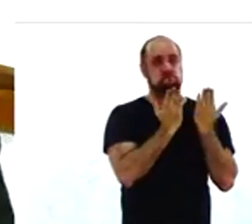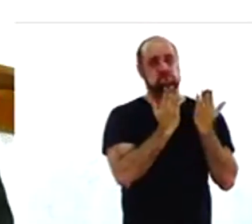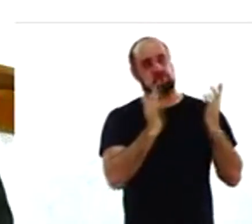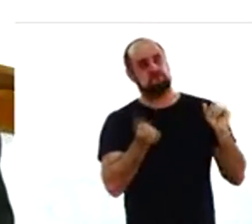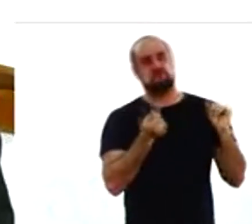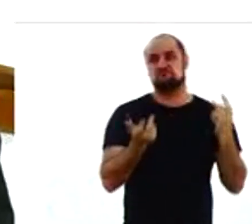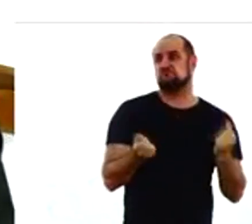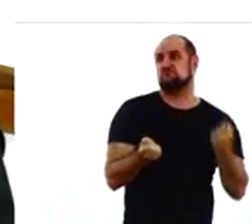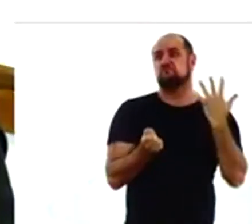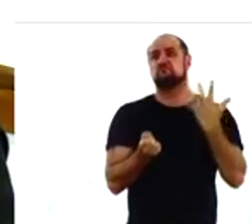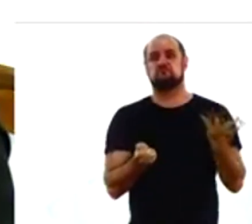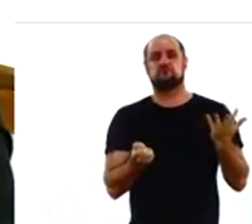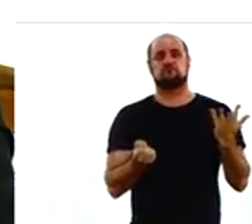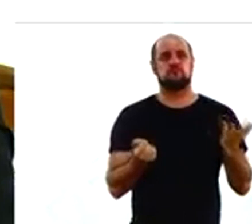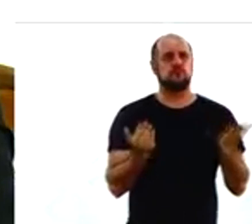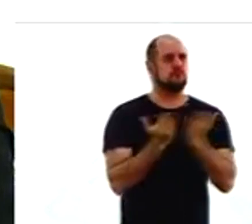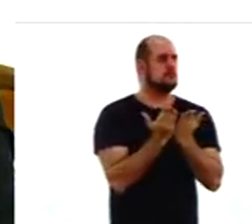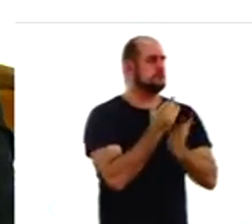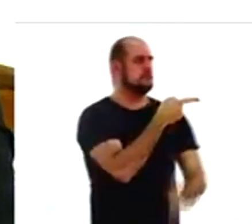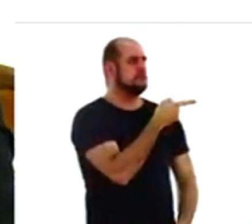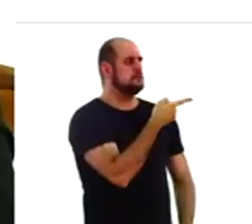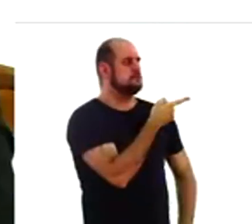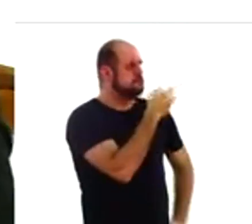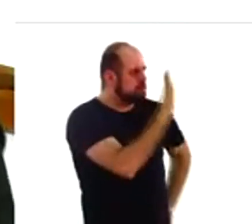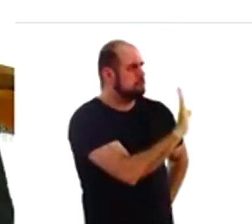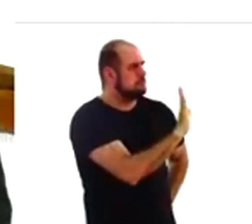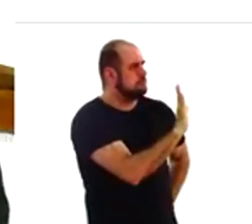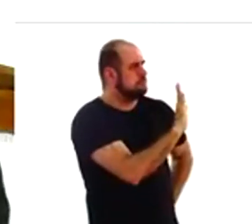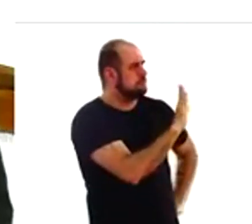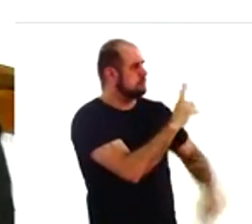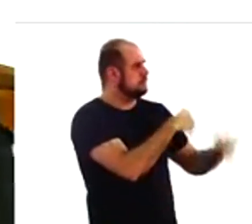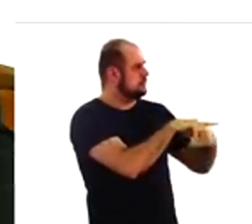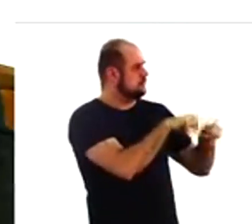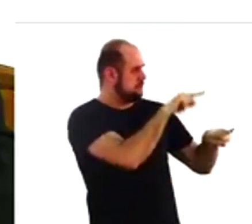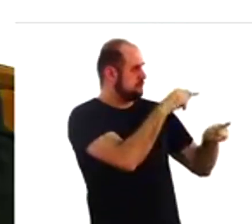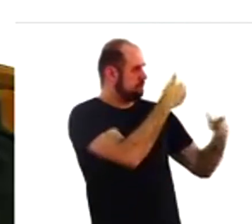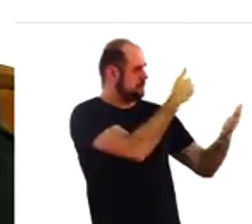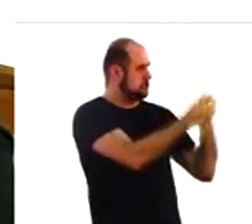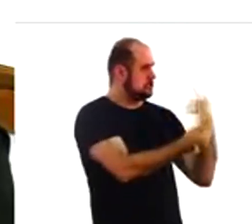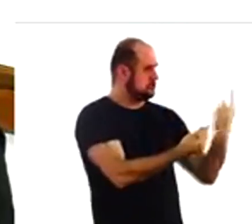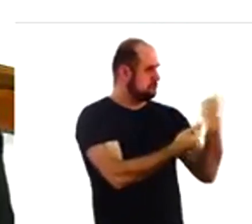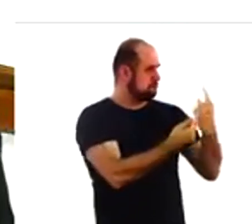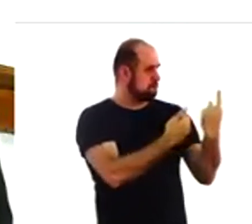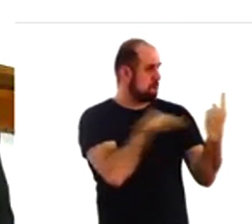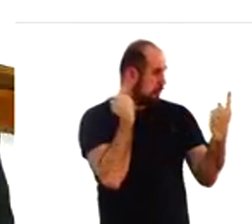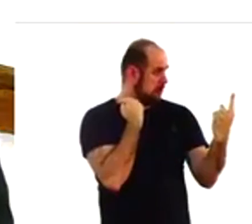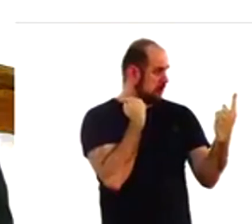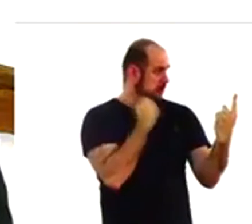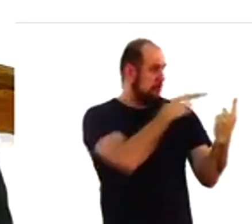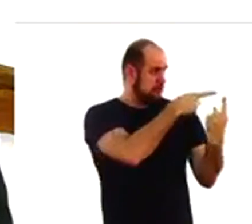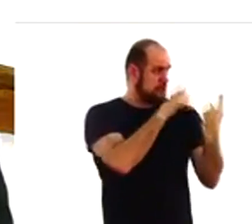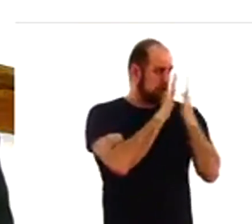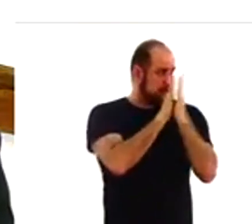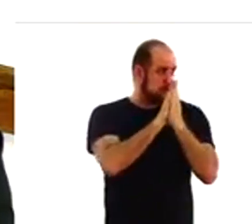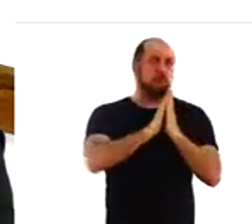aconteceu alguma coisa. Aí o cristão falou: olha, então você estava perdido, você morreria, você orou a